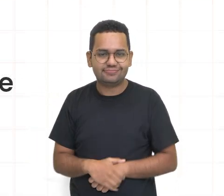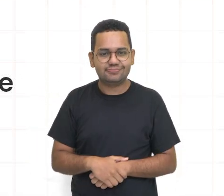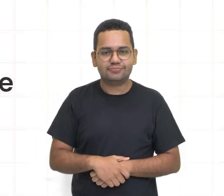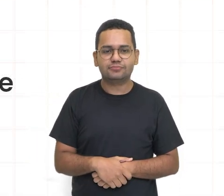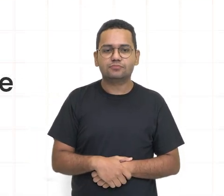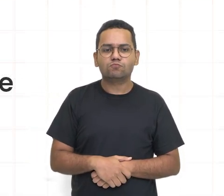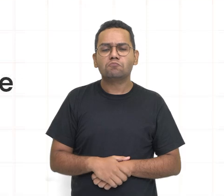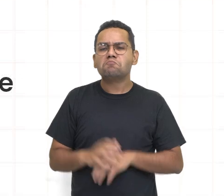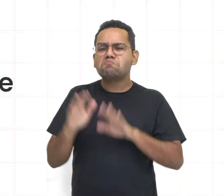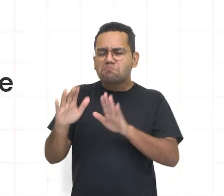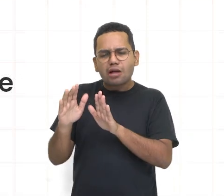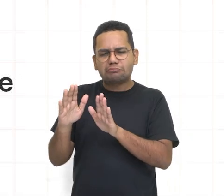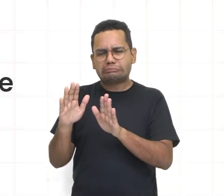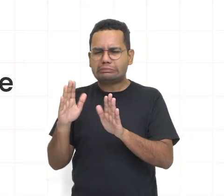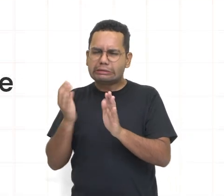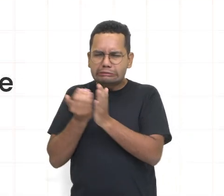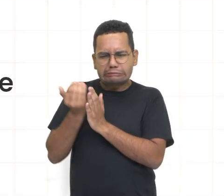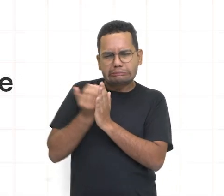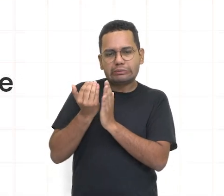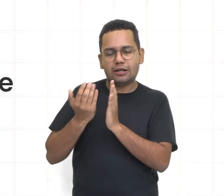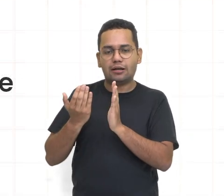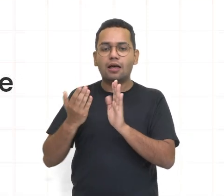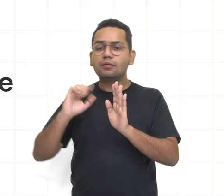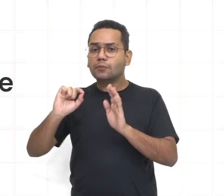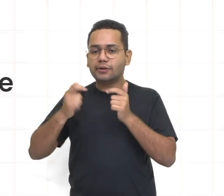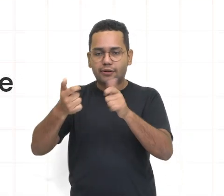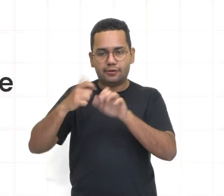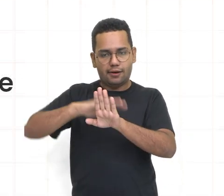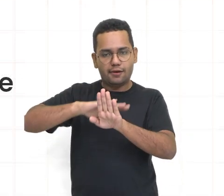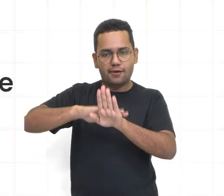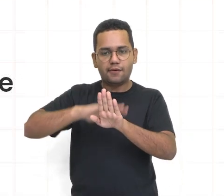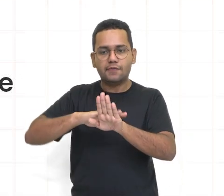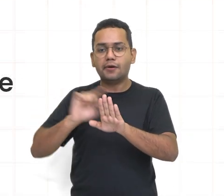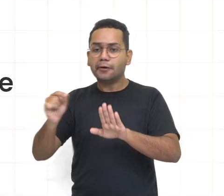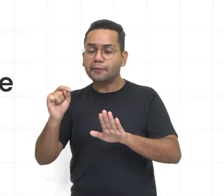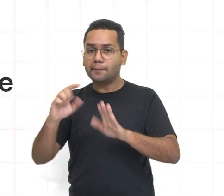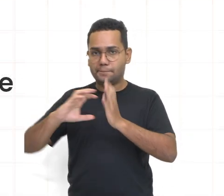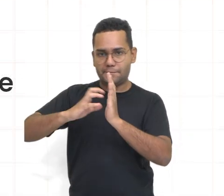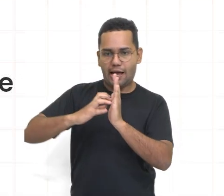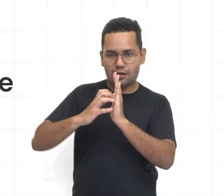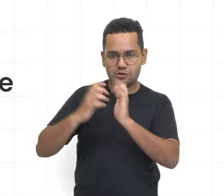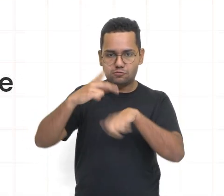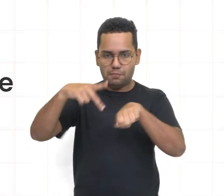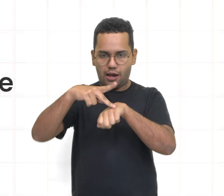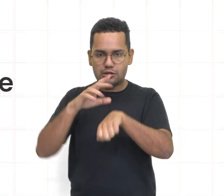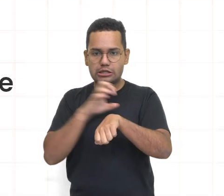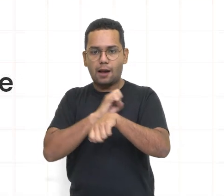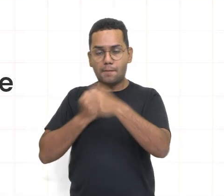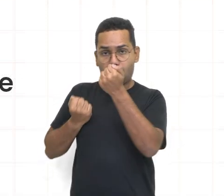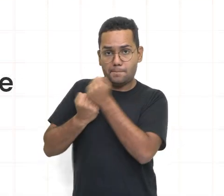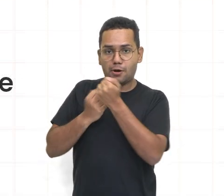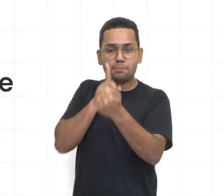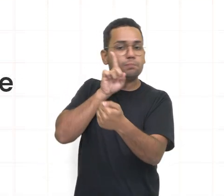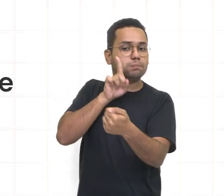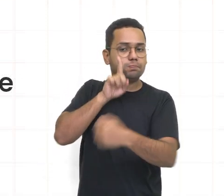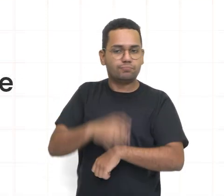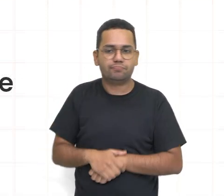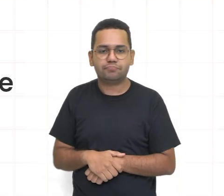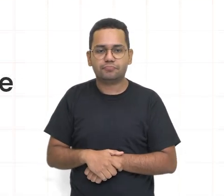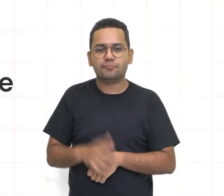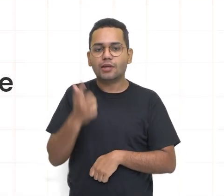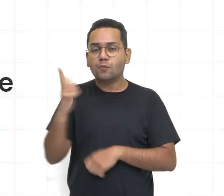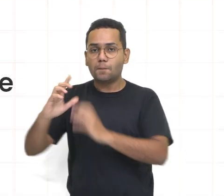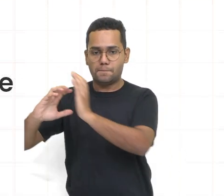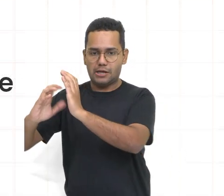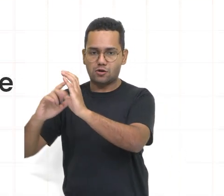Guerra Fria, o Partido Nacionalista passa a ser apoiado pelos Estados Unidos, enquanto o Partido Comunista recebia ajuda da